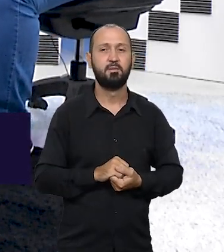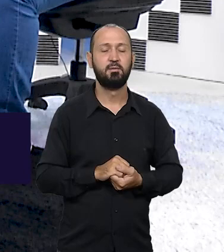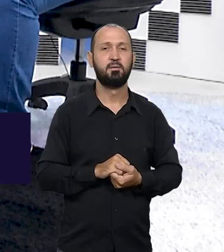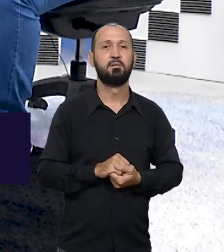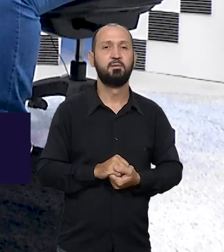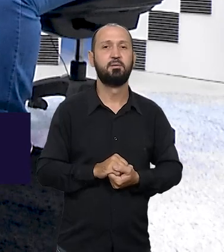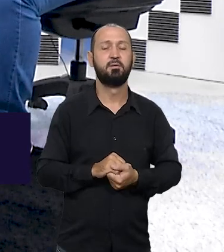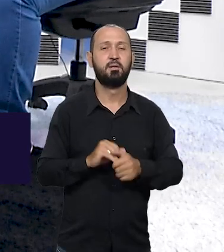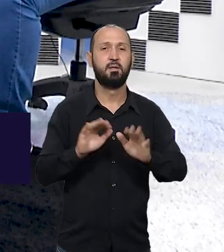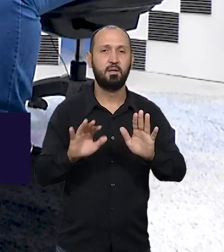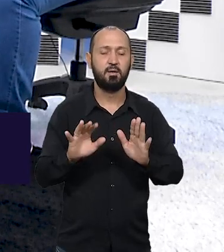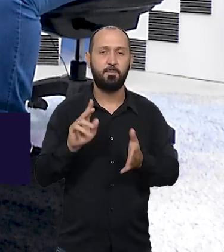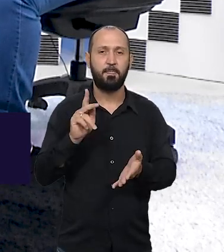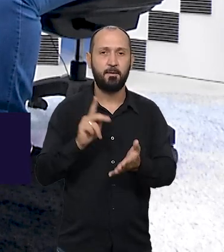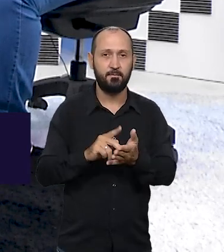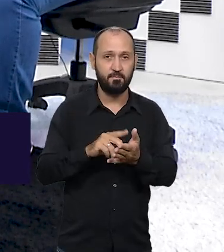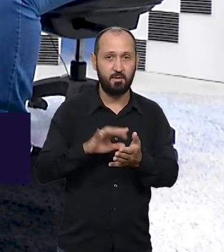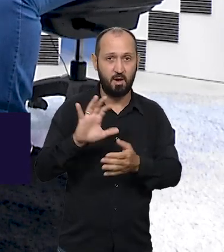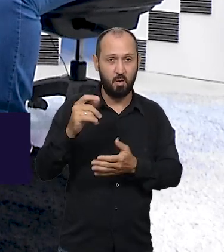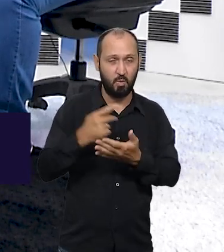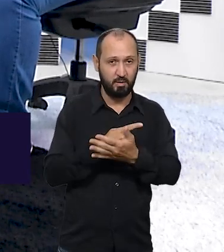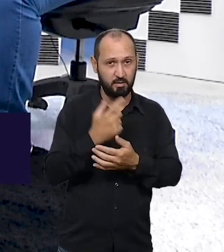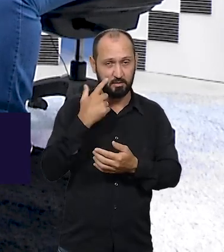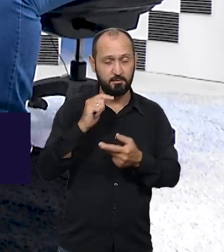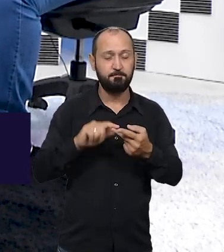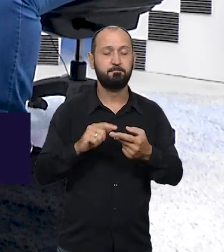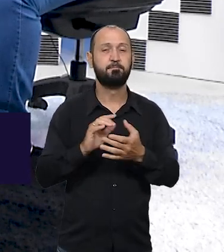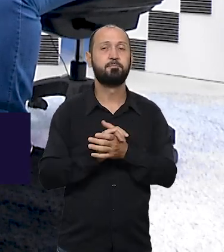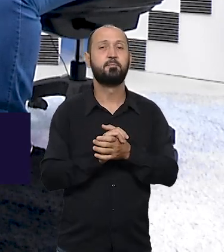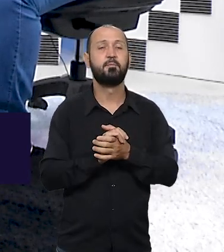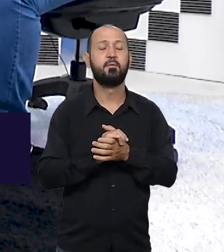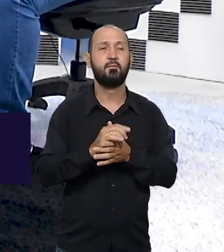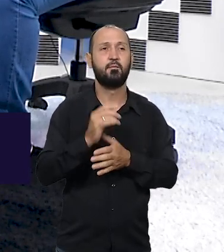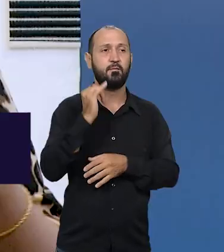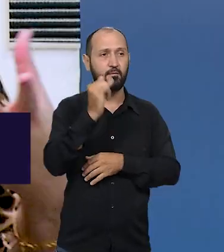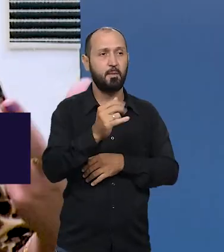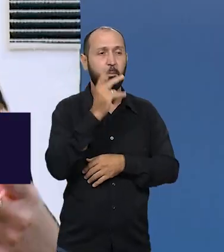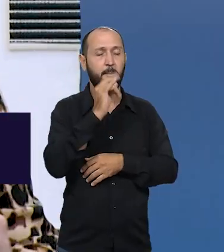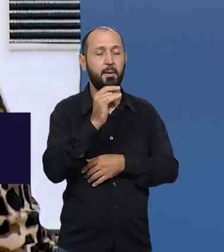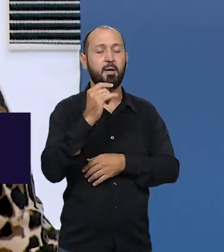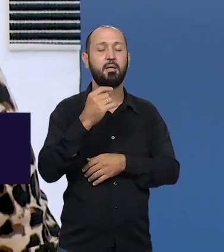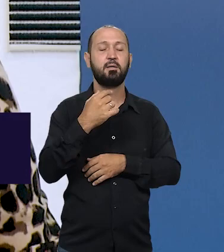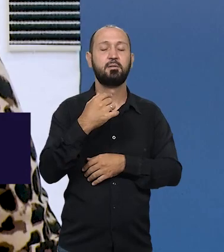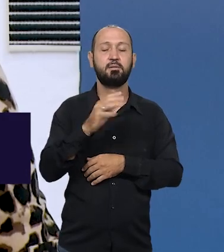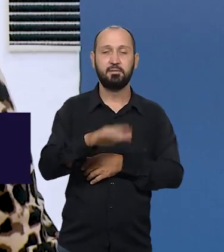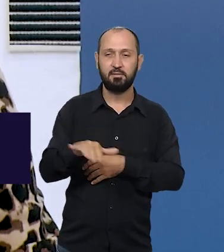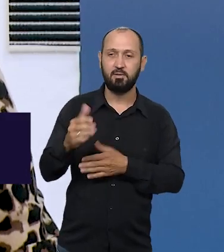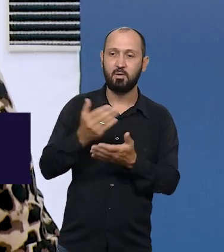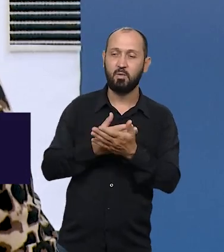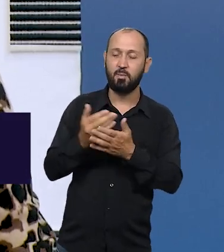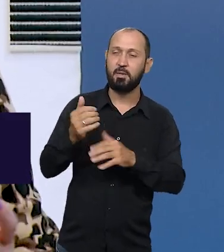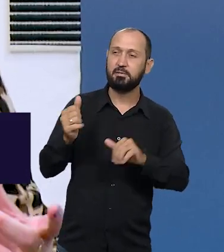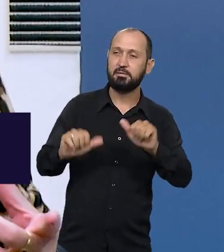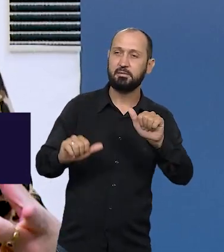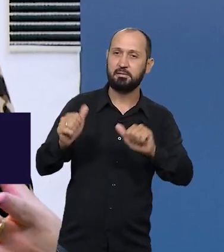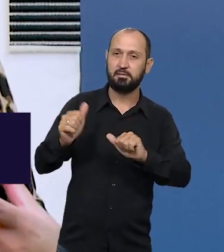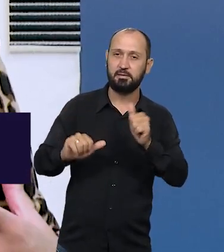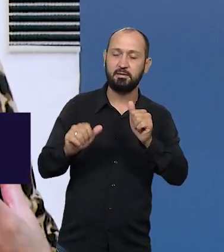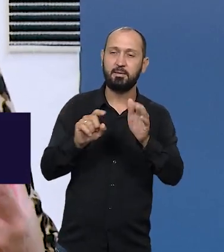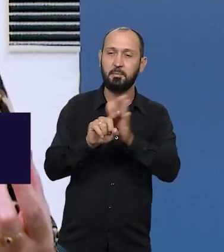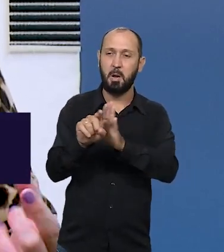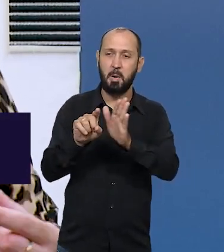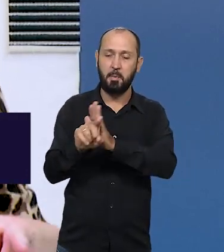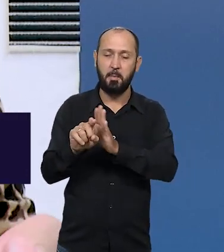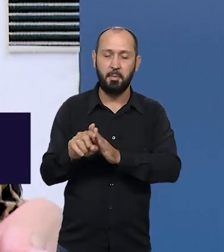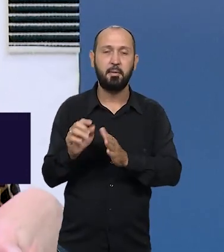isso, né? Eu digo muito para os pais das minhas crianças, quando começamos as anamneses, né, que são as perguntas, o pai fala, mas eu também